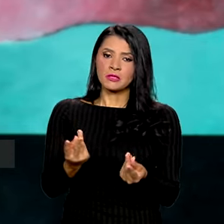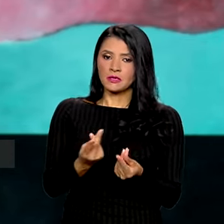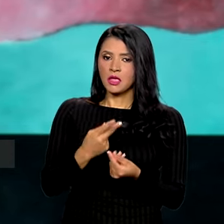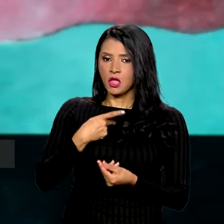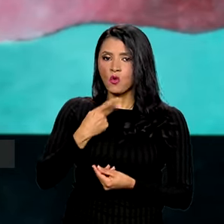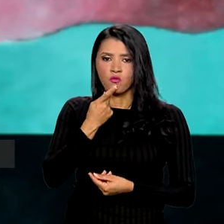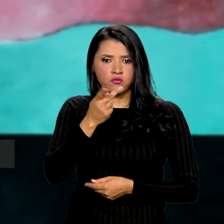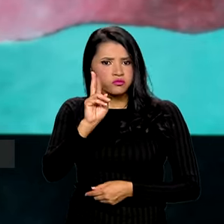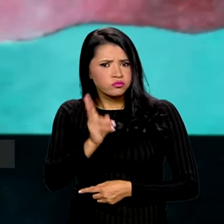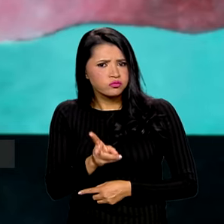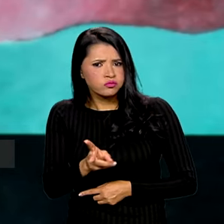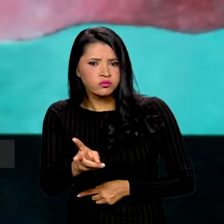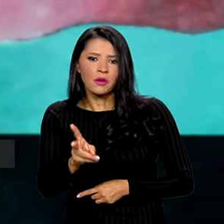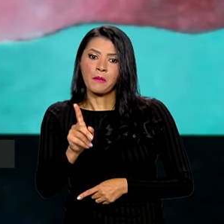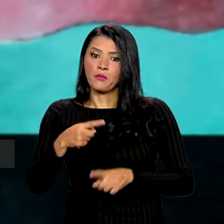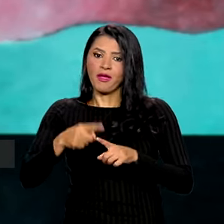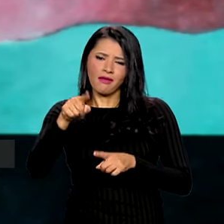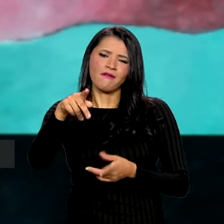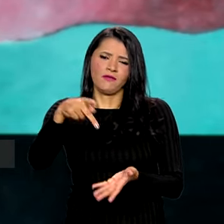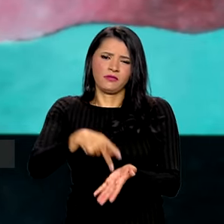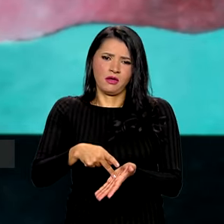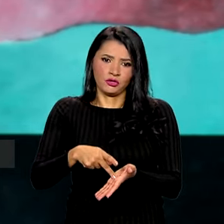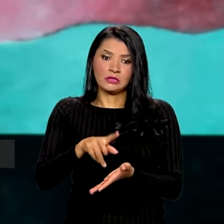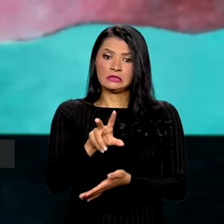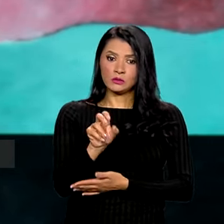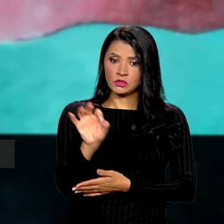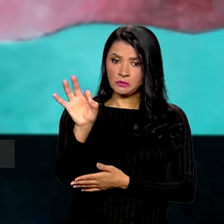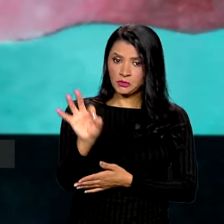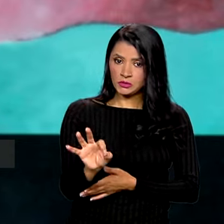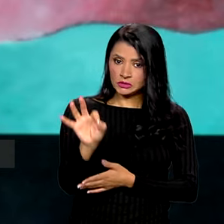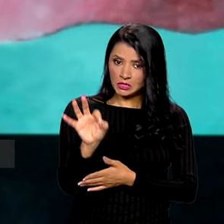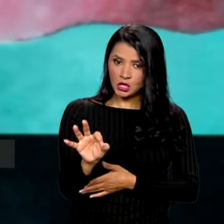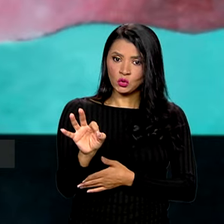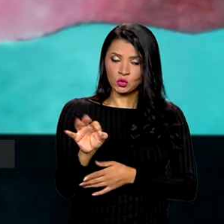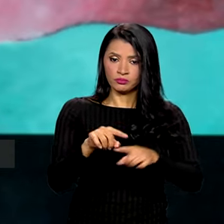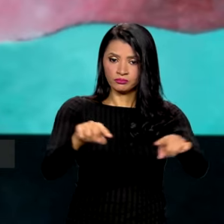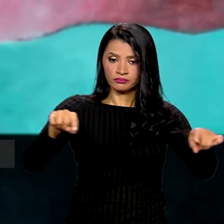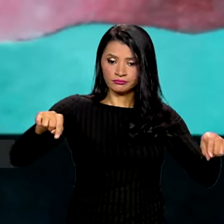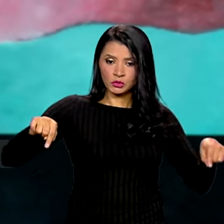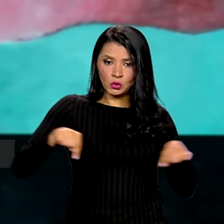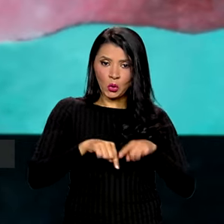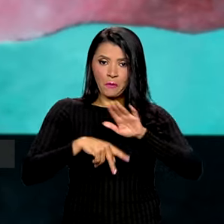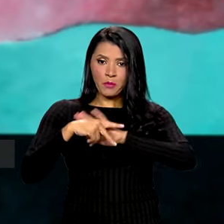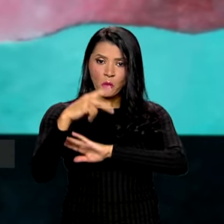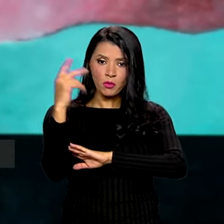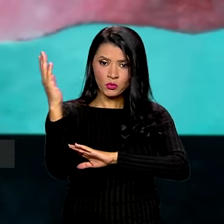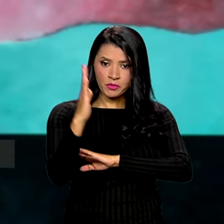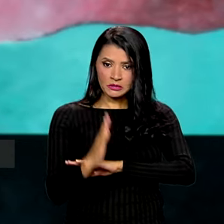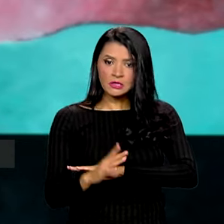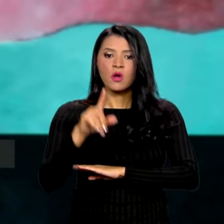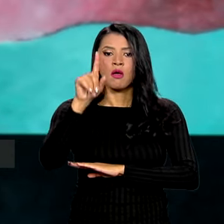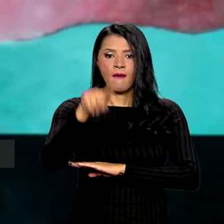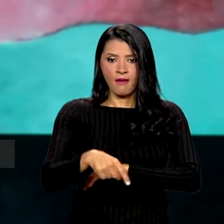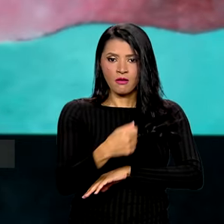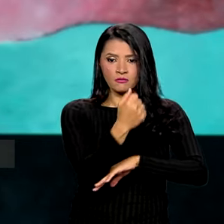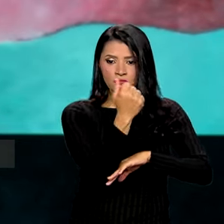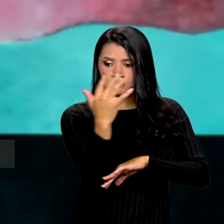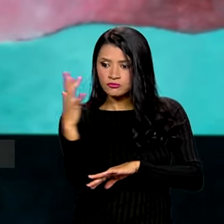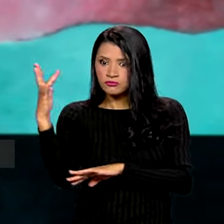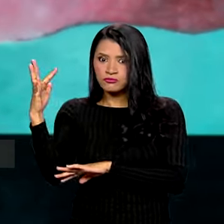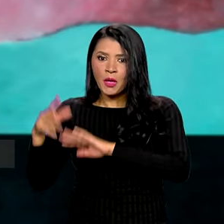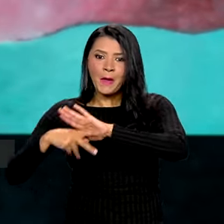sempre digo, porque é a verdade, 50% do território brasileiro é de vegetação nativa,